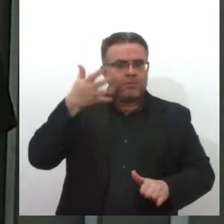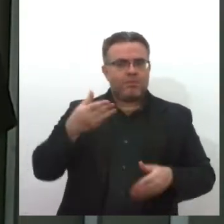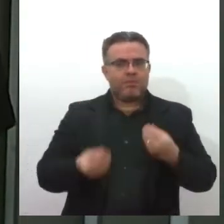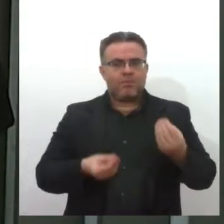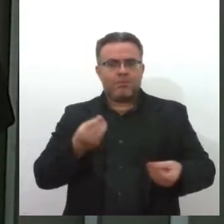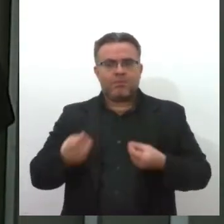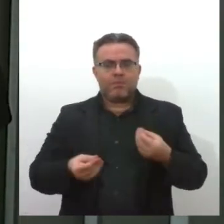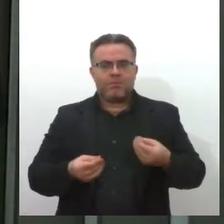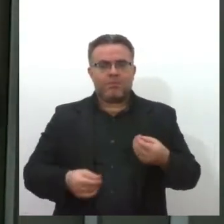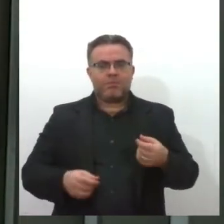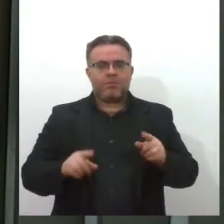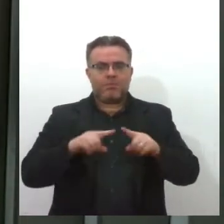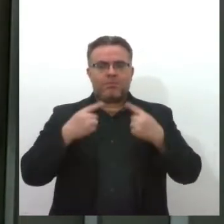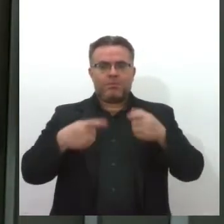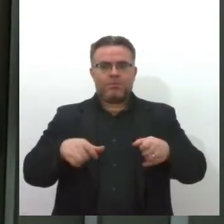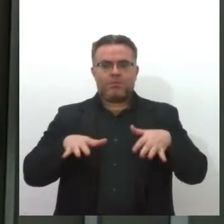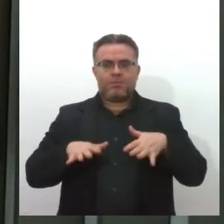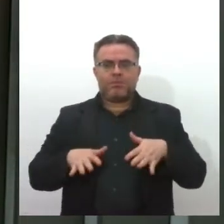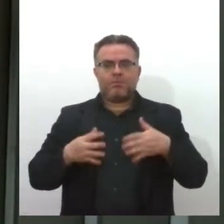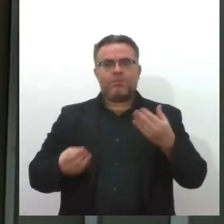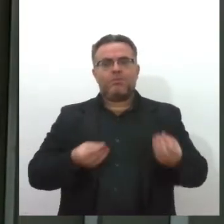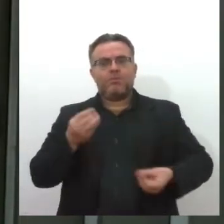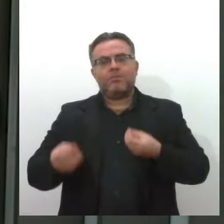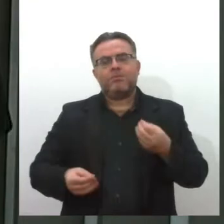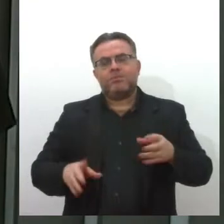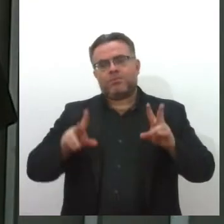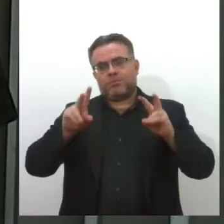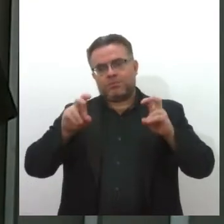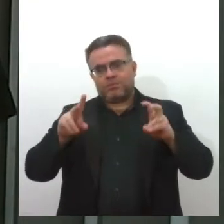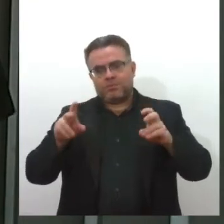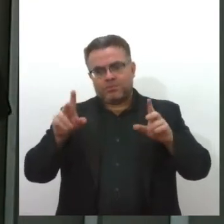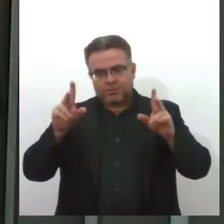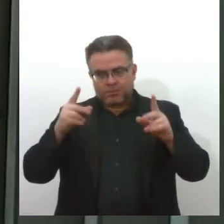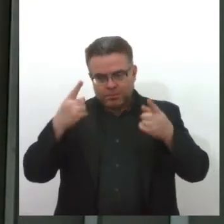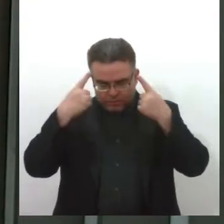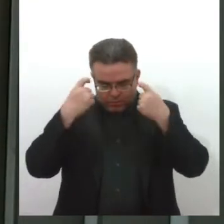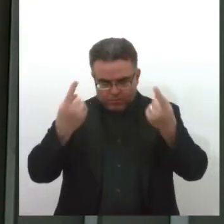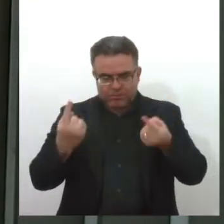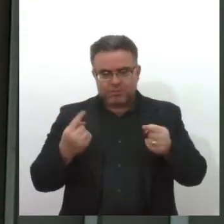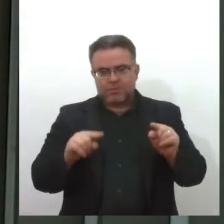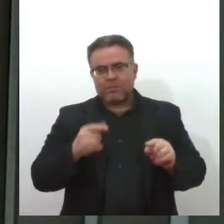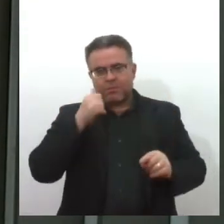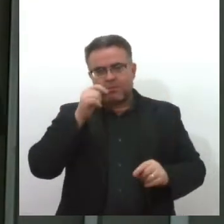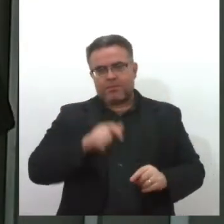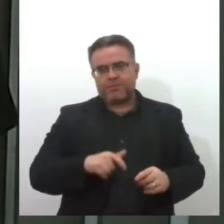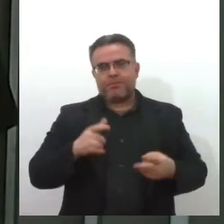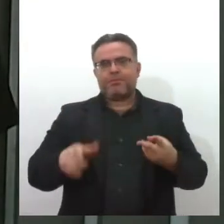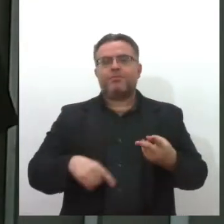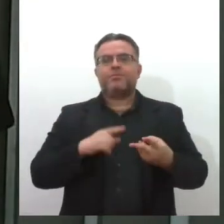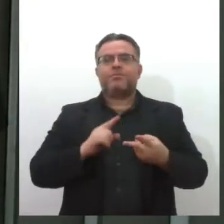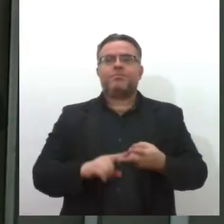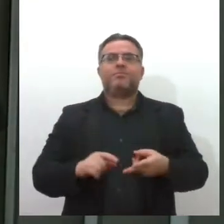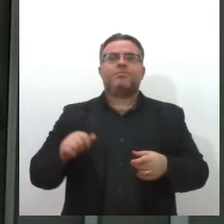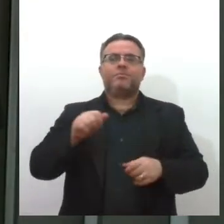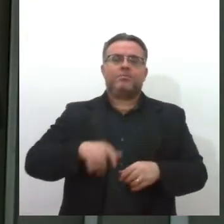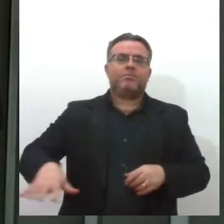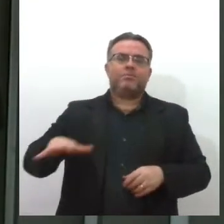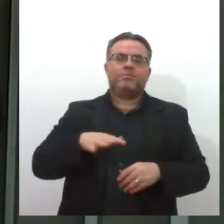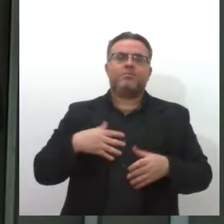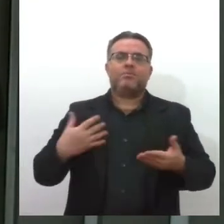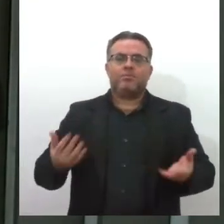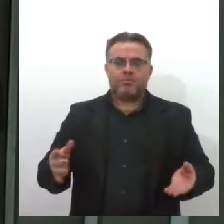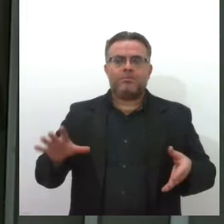tendo as audiências públicas, sobre assuntos sociais como a violência contra a mulher, sobre a assistência social. Isso também